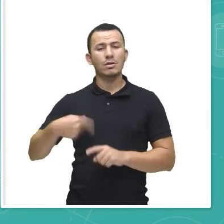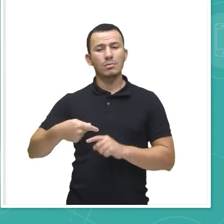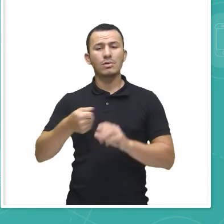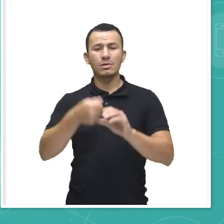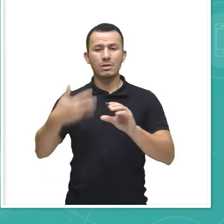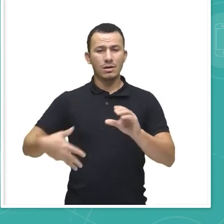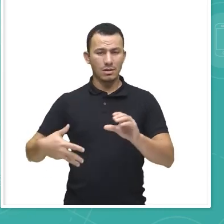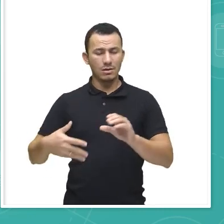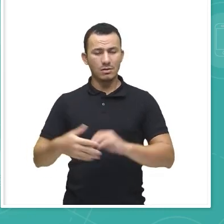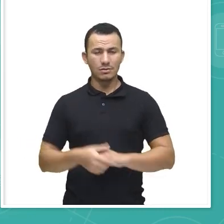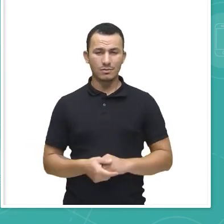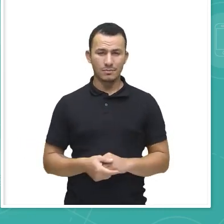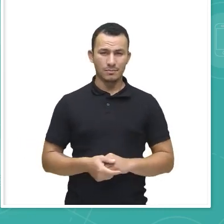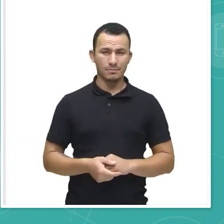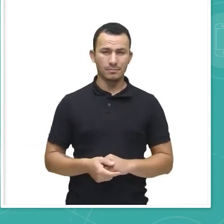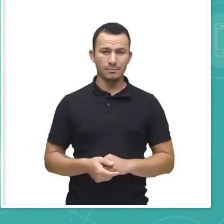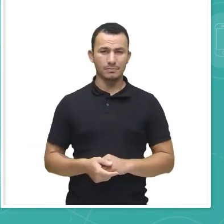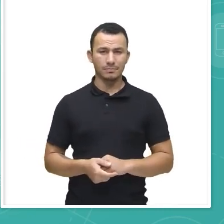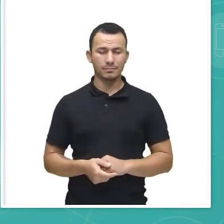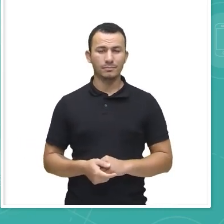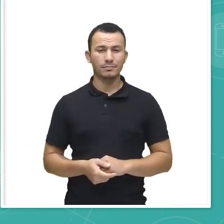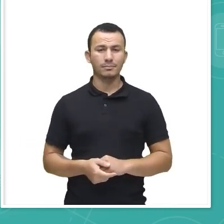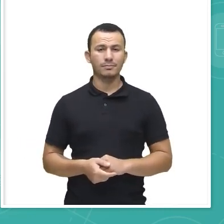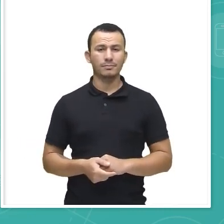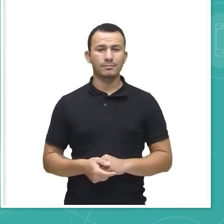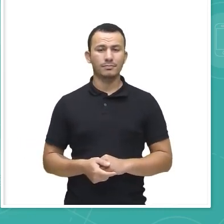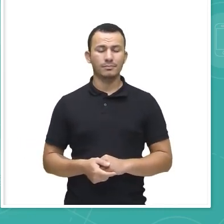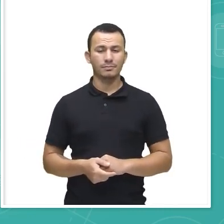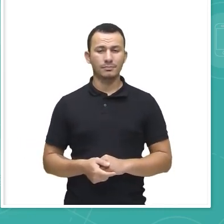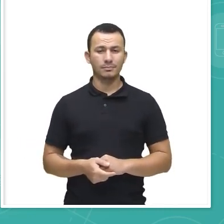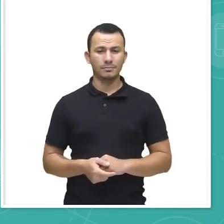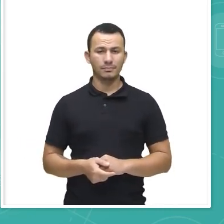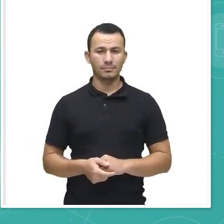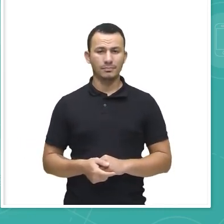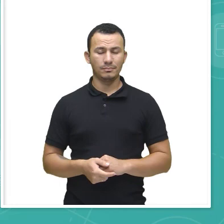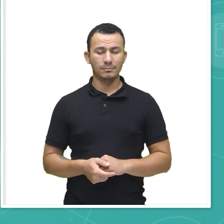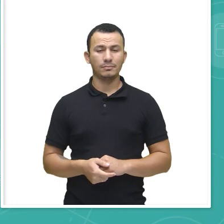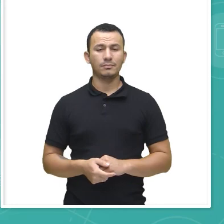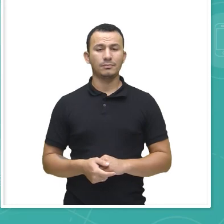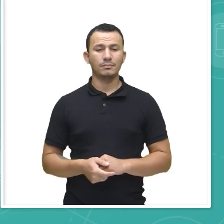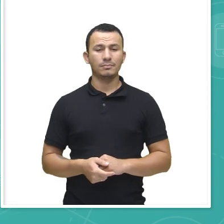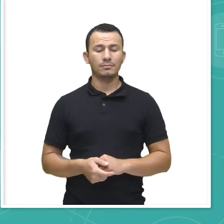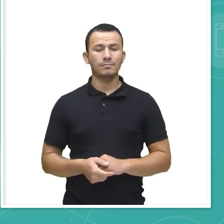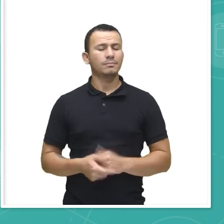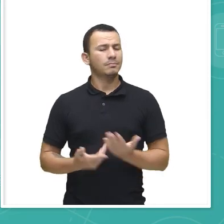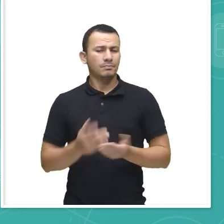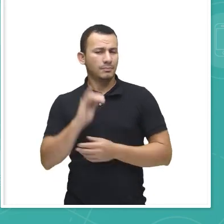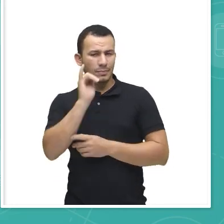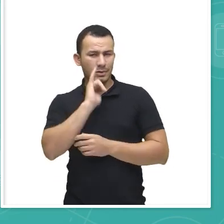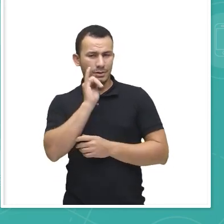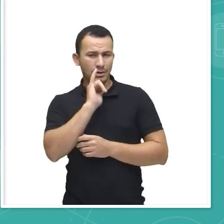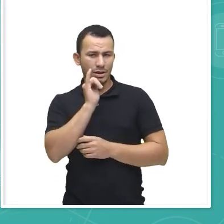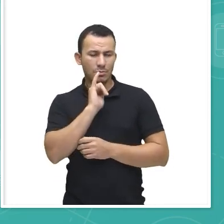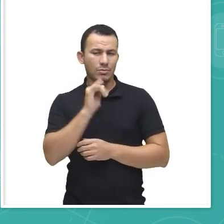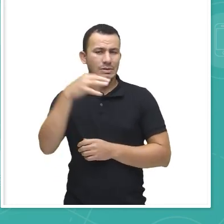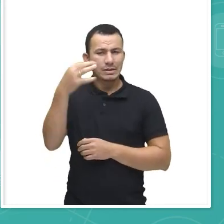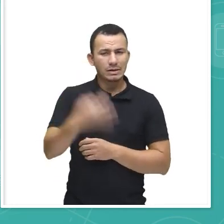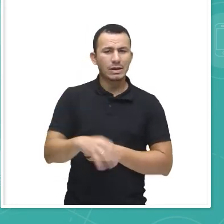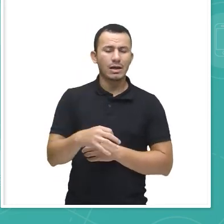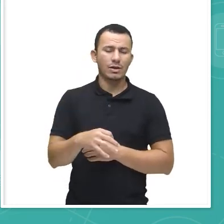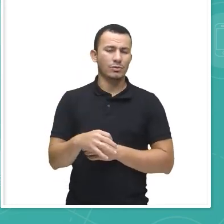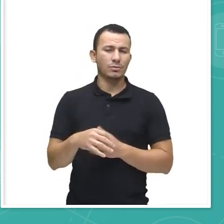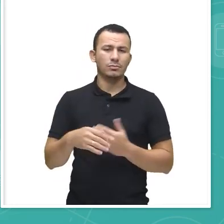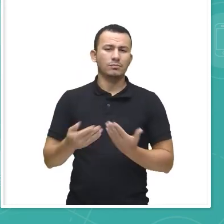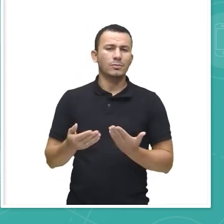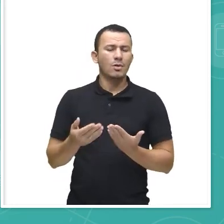características, certo? E aí, vamos considerar como correta aquela que